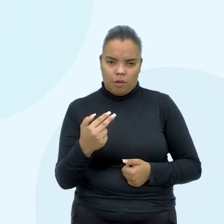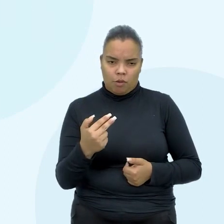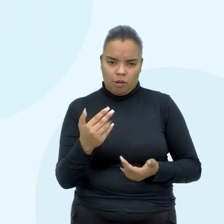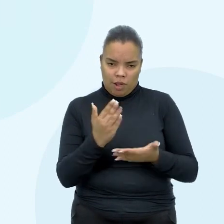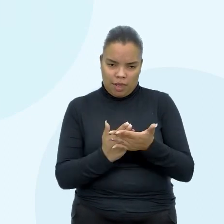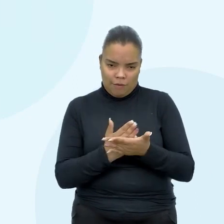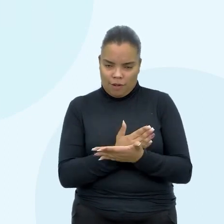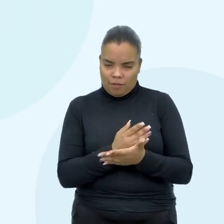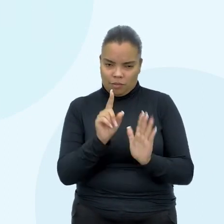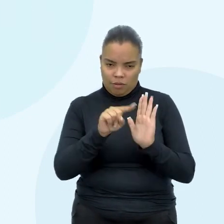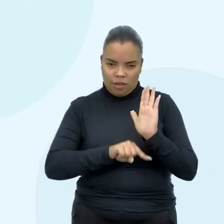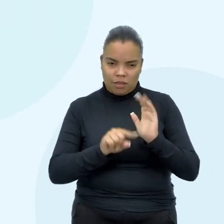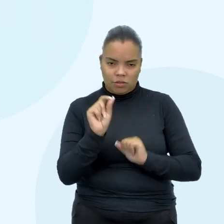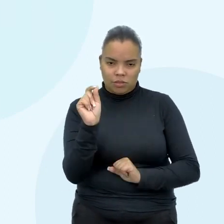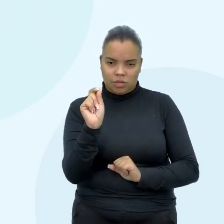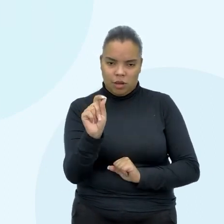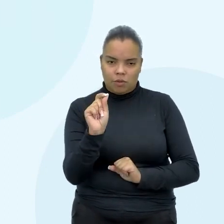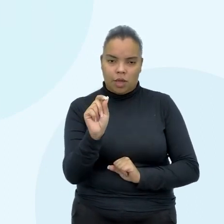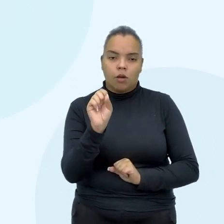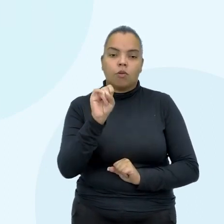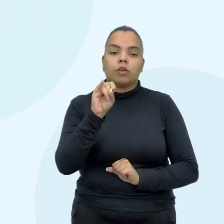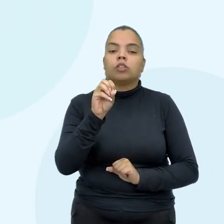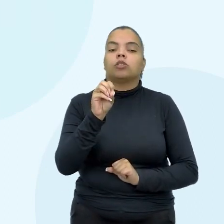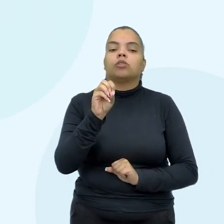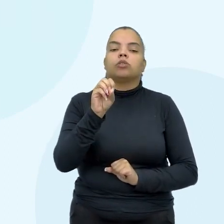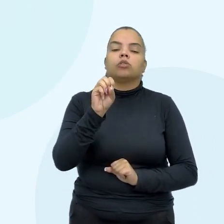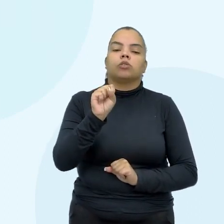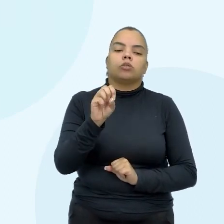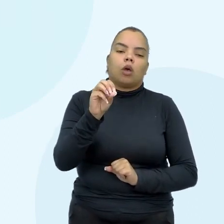metade, o que vai reduzir são os isótopos, né?